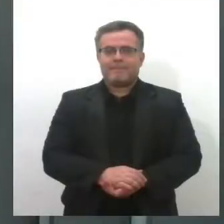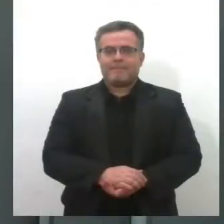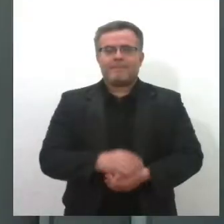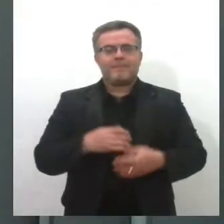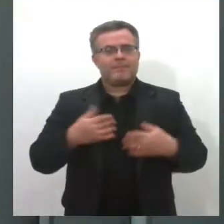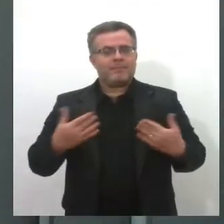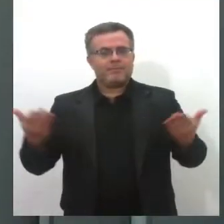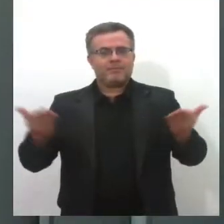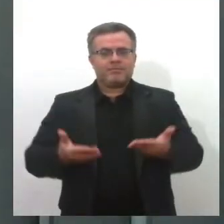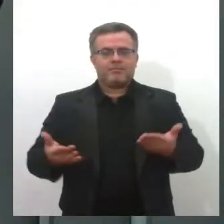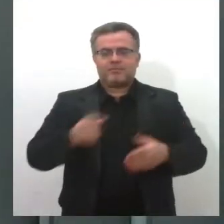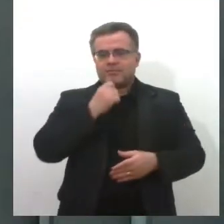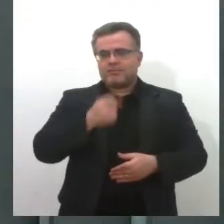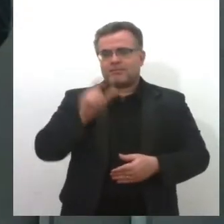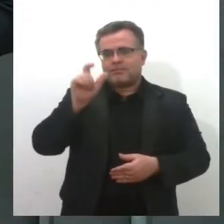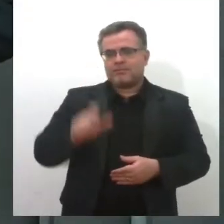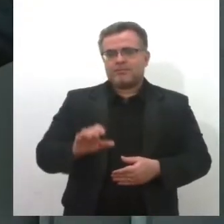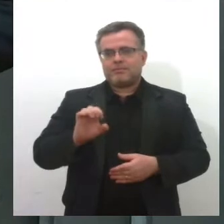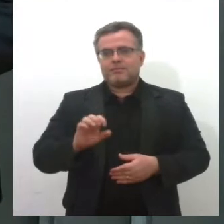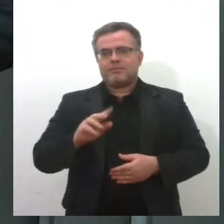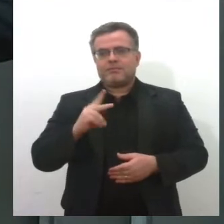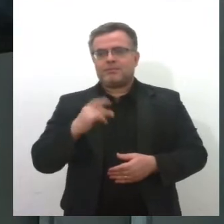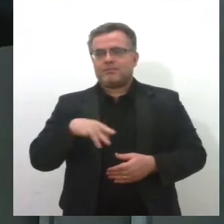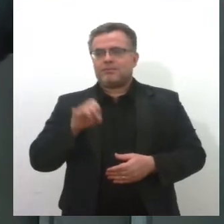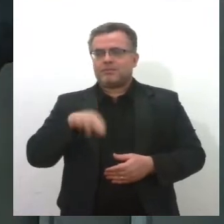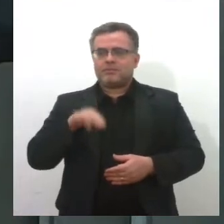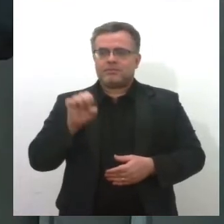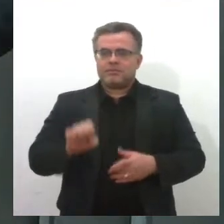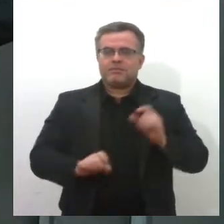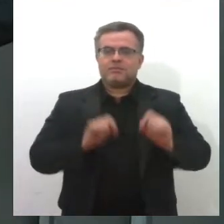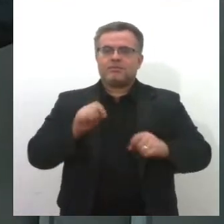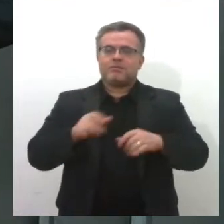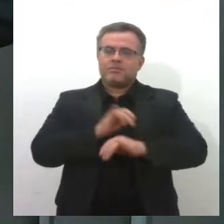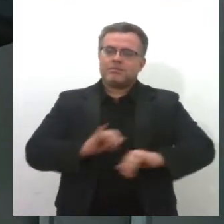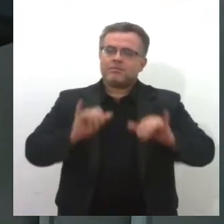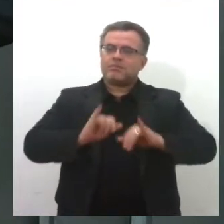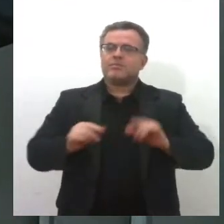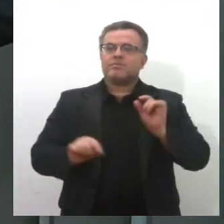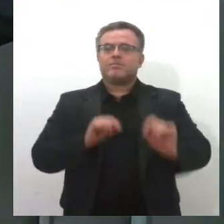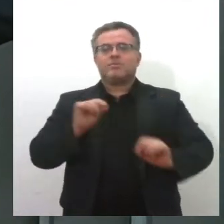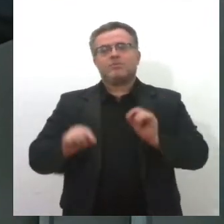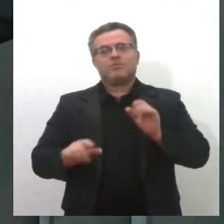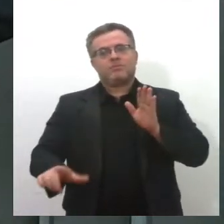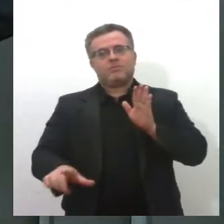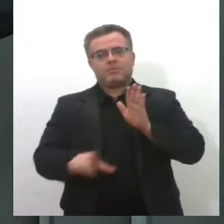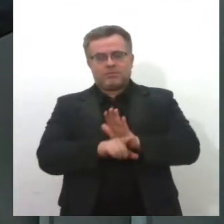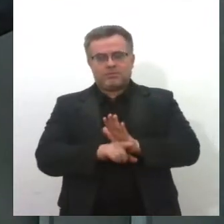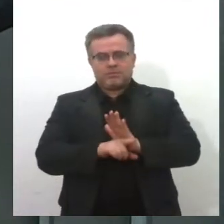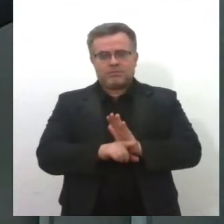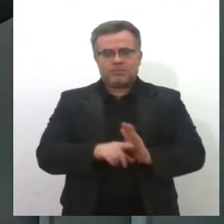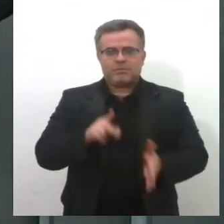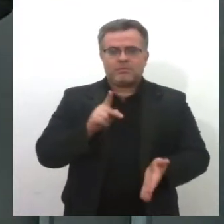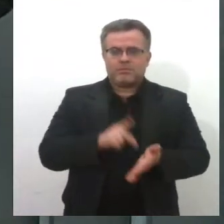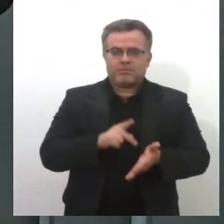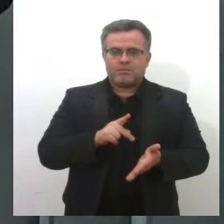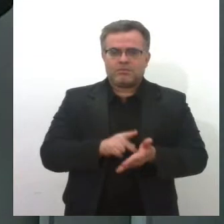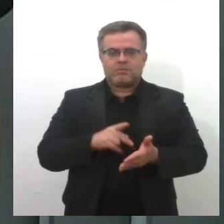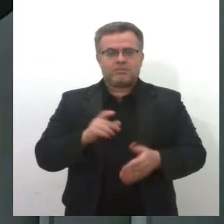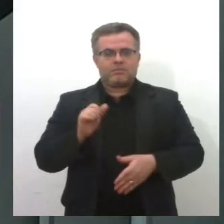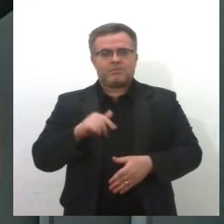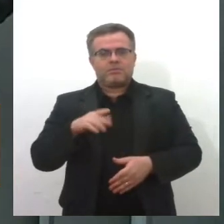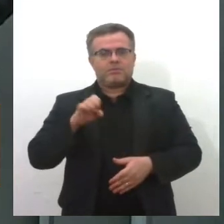Hoje o repórter Etienne Fonseca, que já está aqui conosco, traz informações sobre a lei que institui o Dia Estadual do Agente de Trânsito